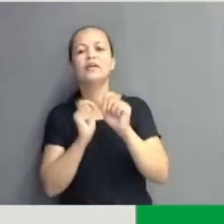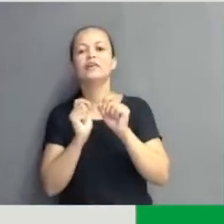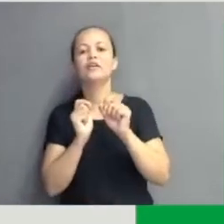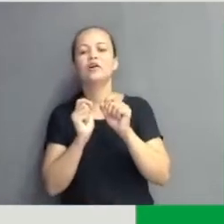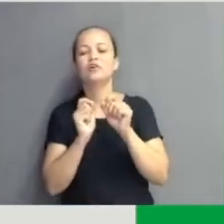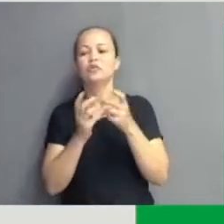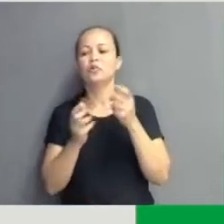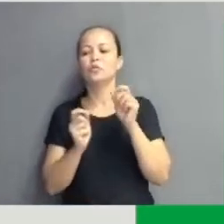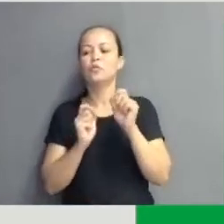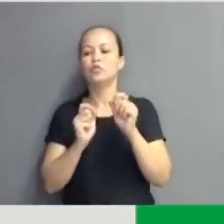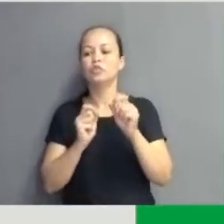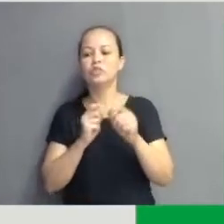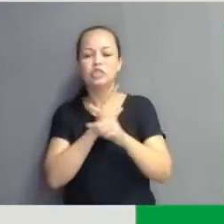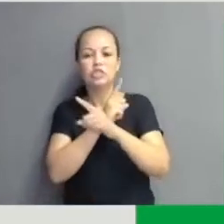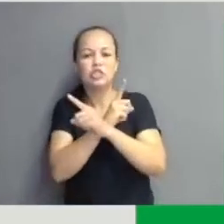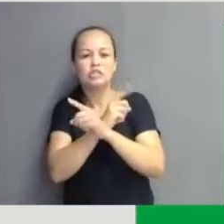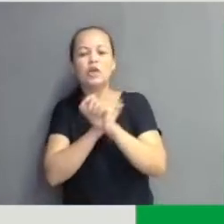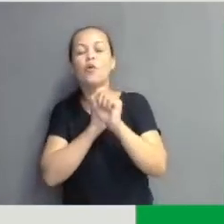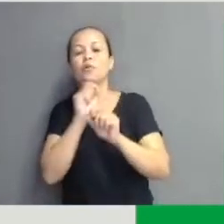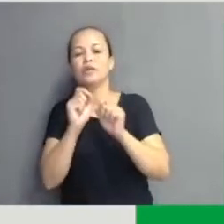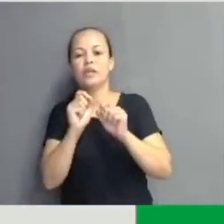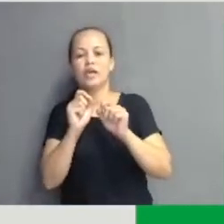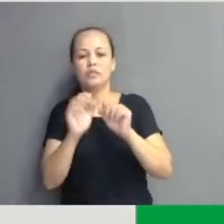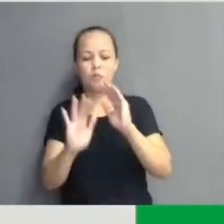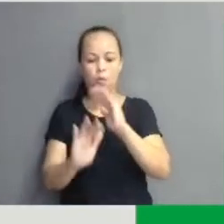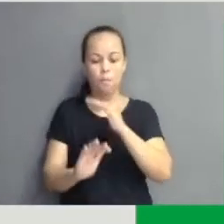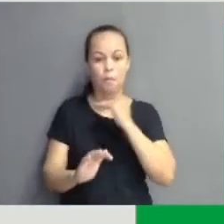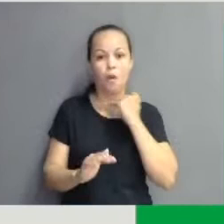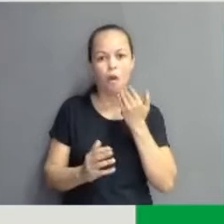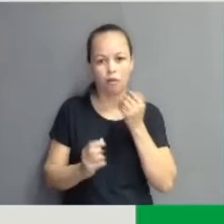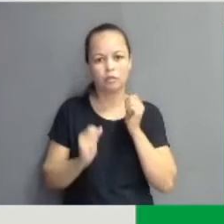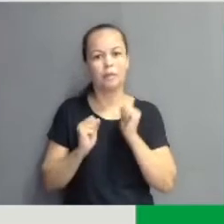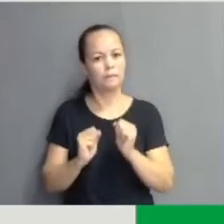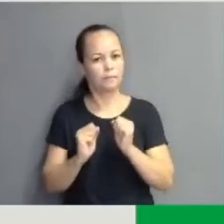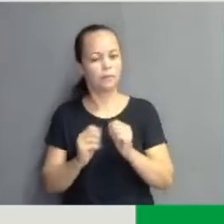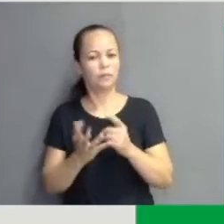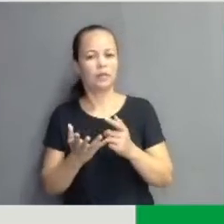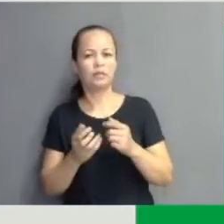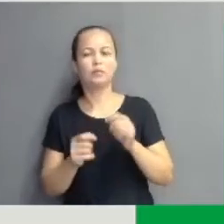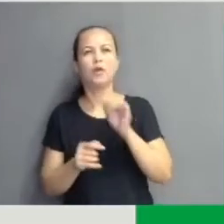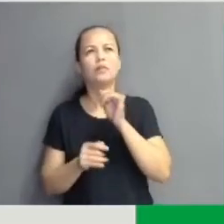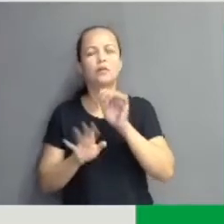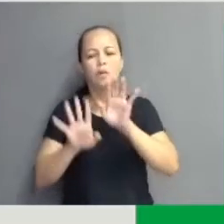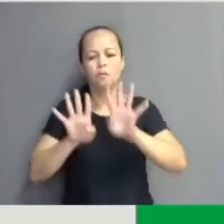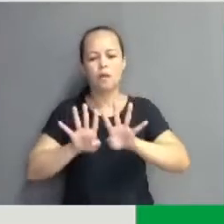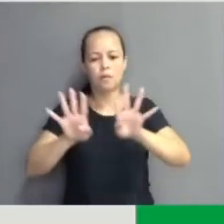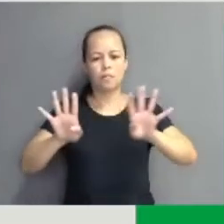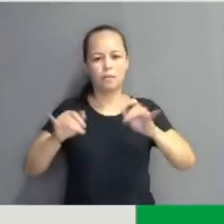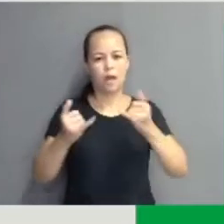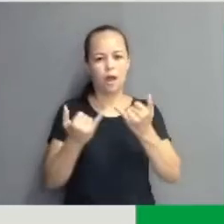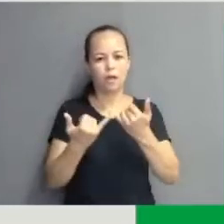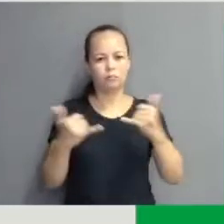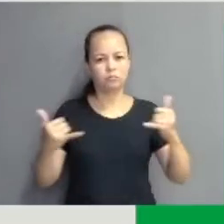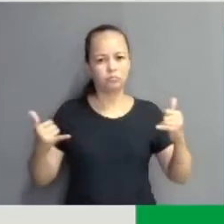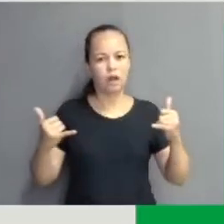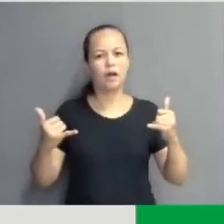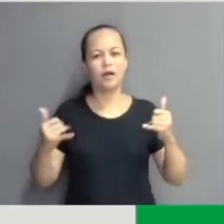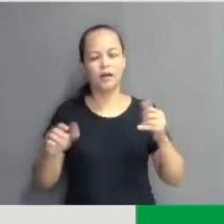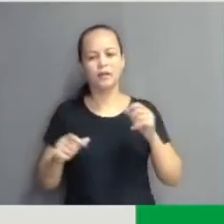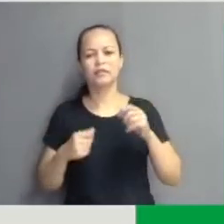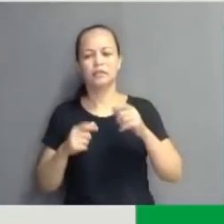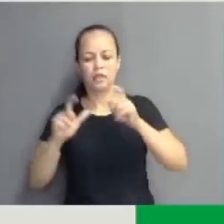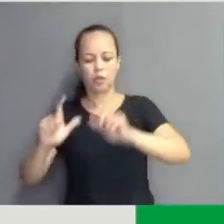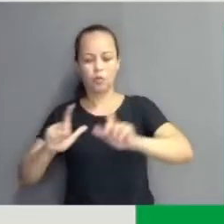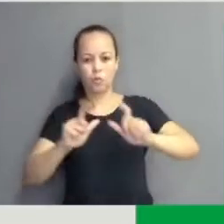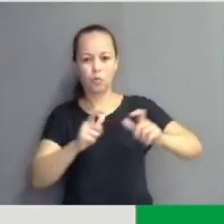um X que é o símbolo da Morte significa que aquele lugar que ela cerca elétrica geralmente que é onde tem essa placa ou algum